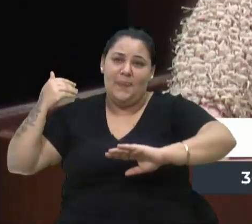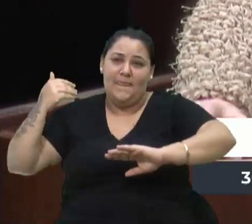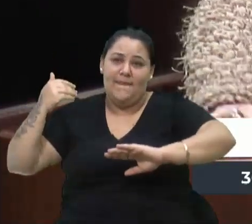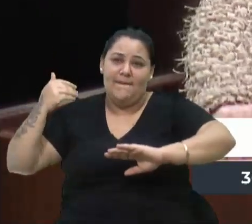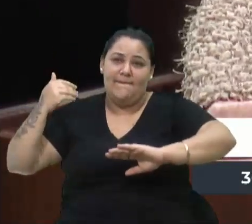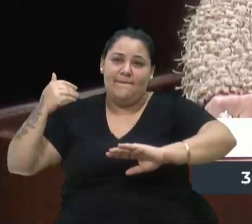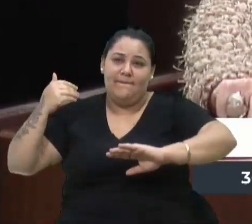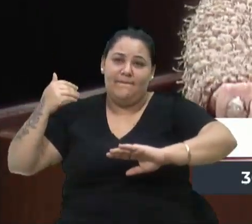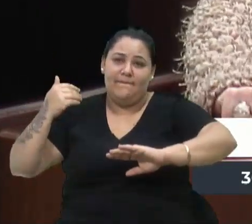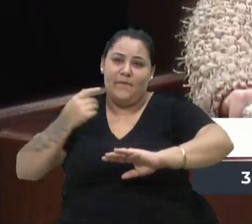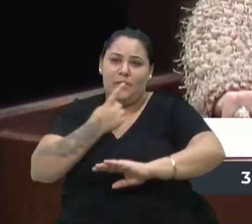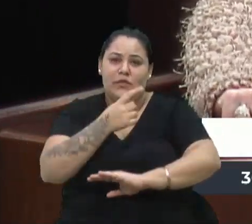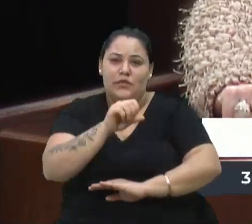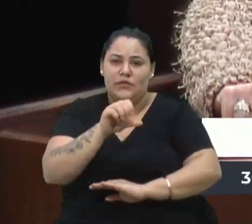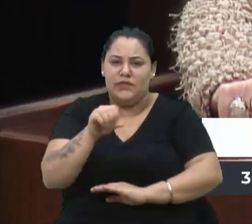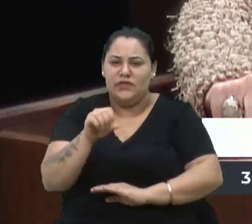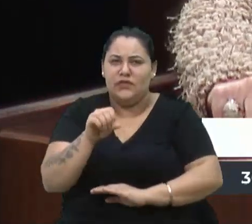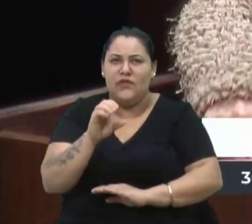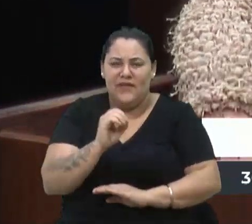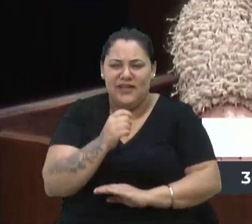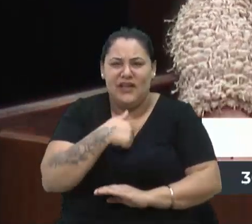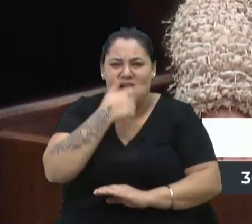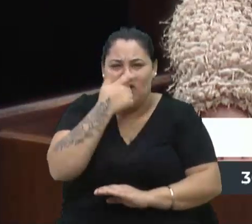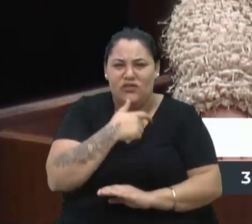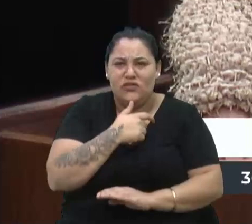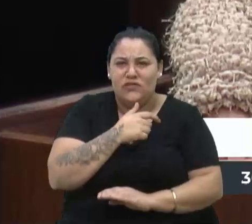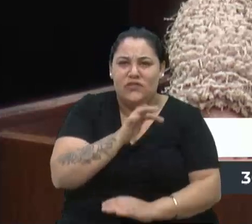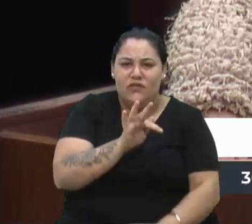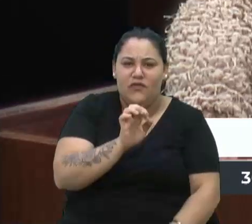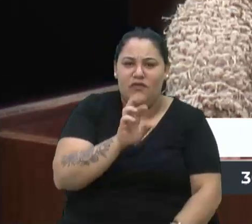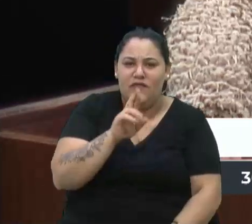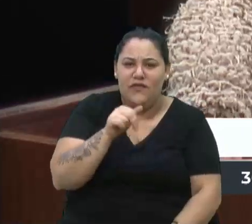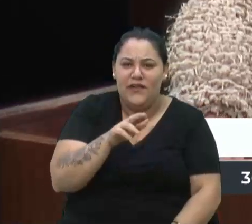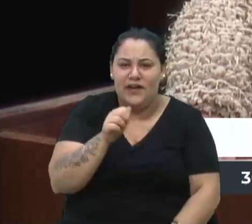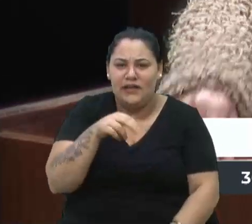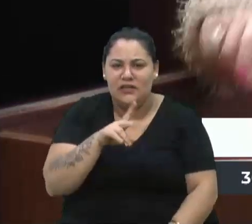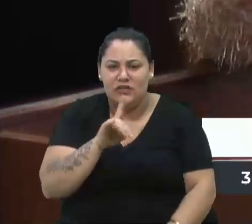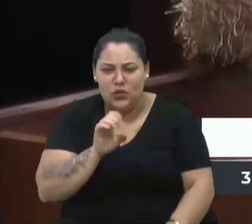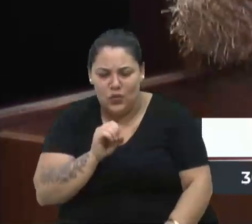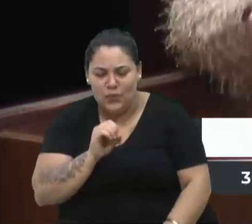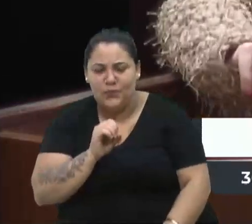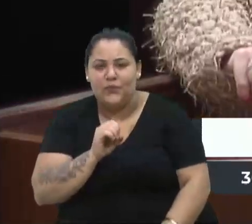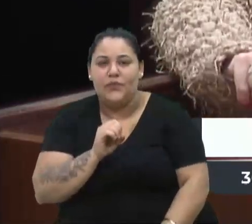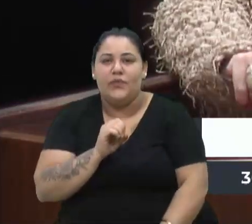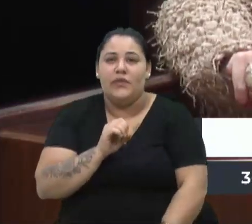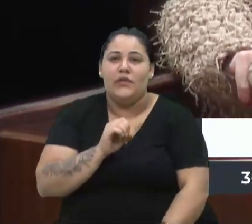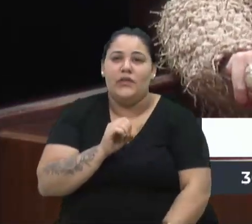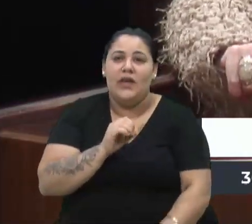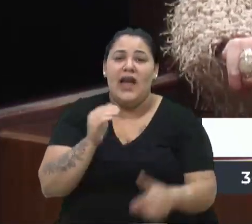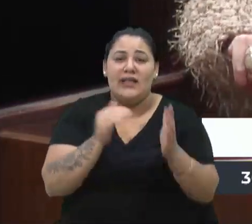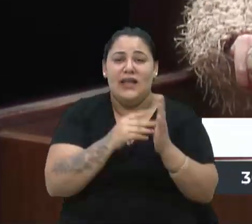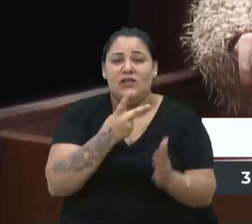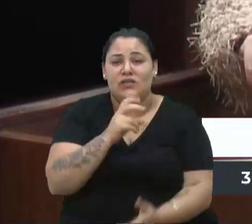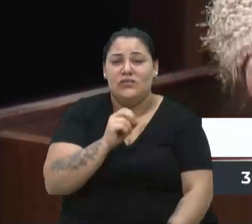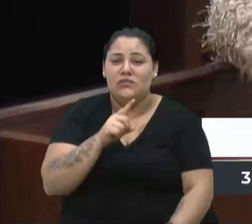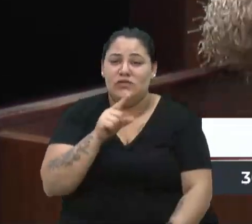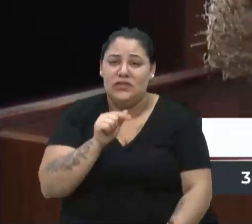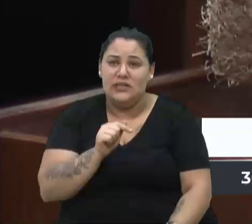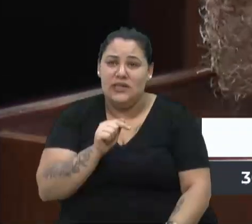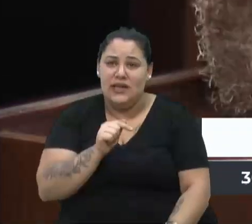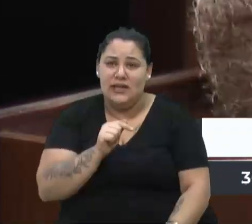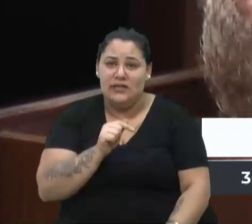que 1990 era o Fernando Henrique, né? De 1998 a 2017, um